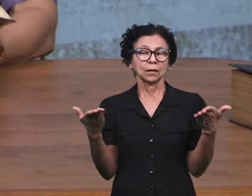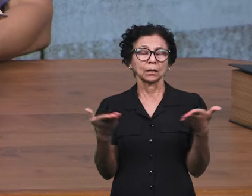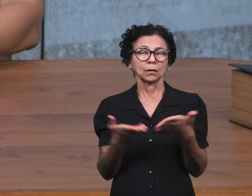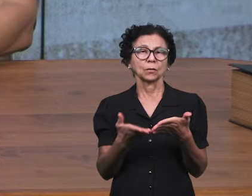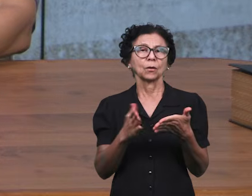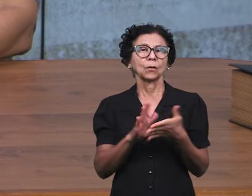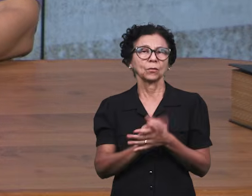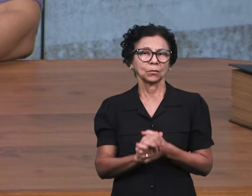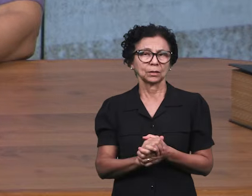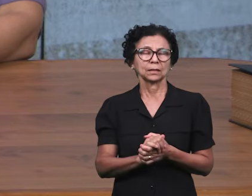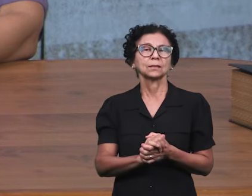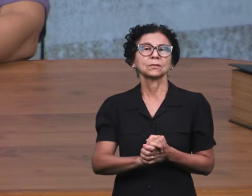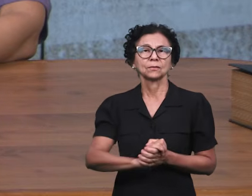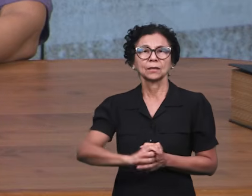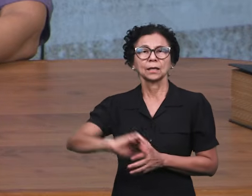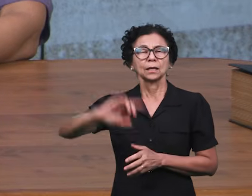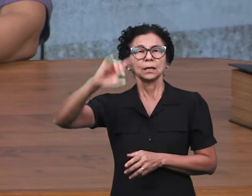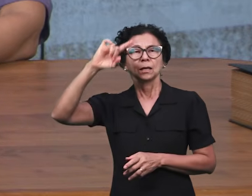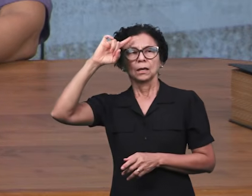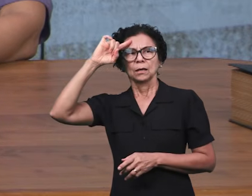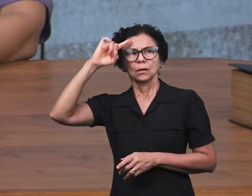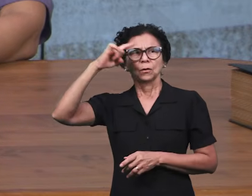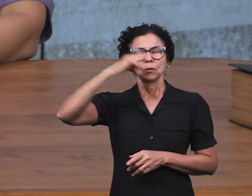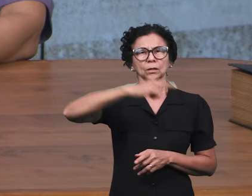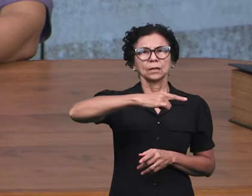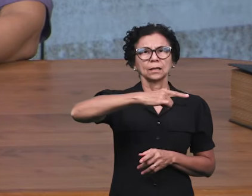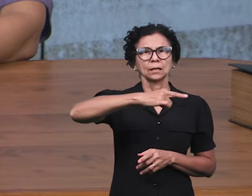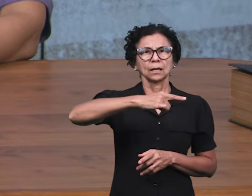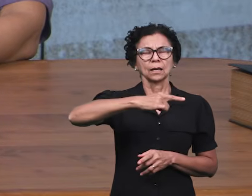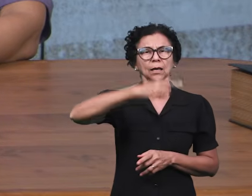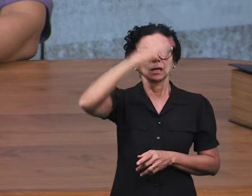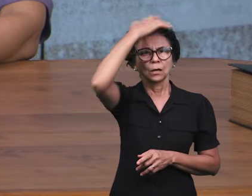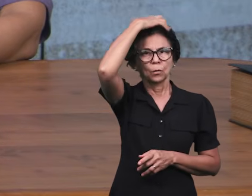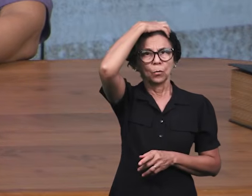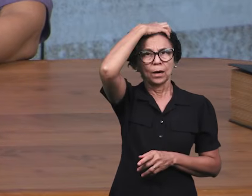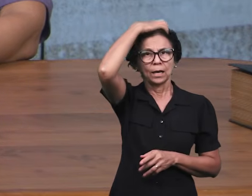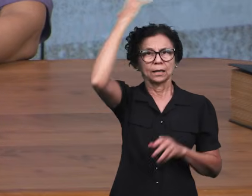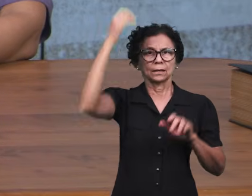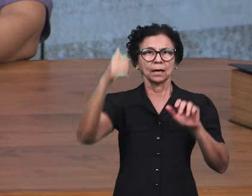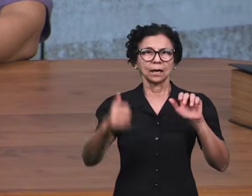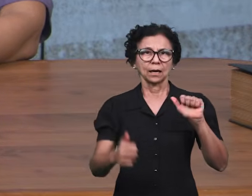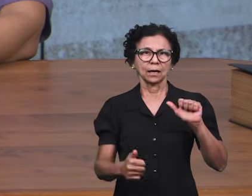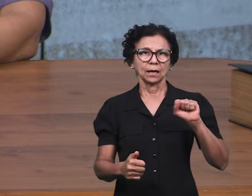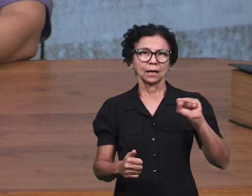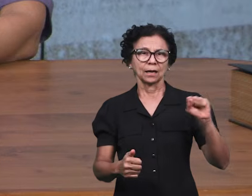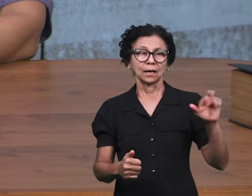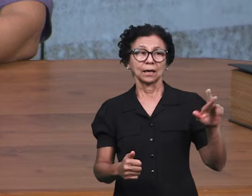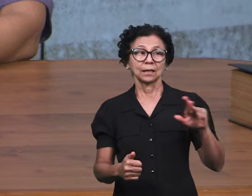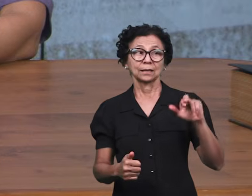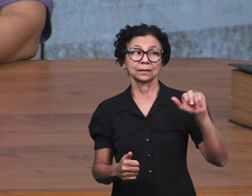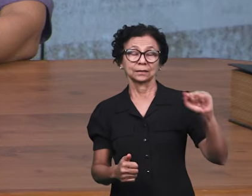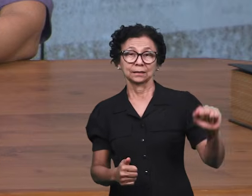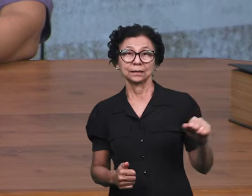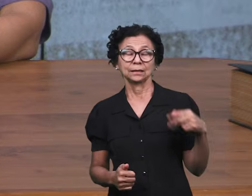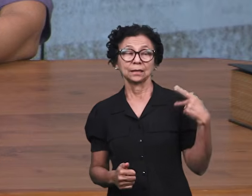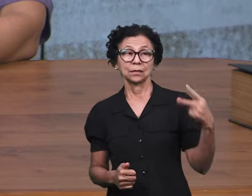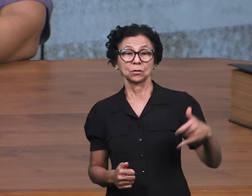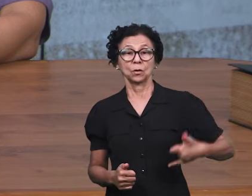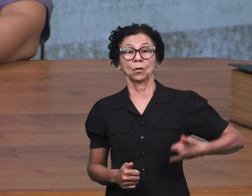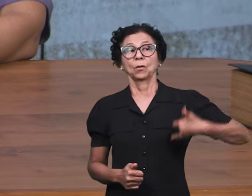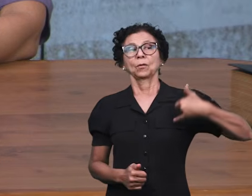do arrogante coração do rei da Síria e a pompa da altivez dos seus